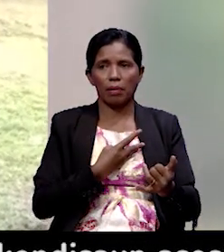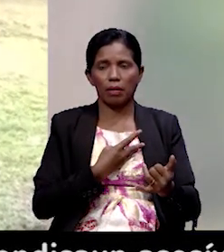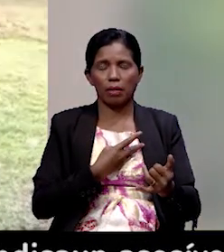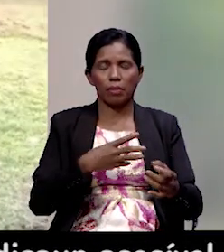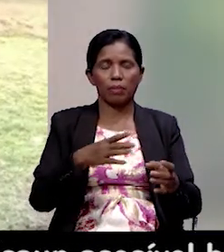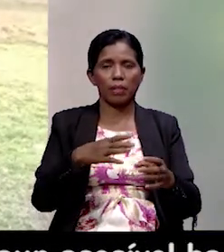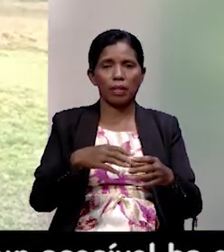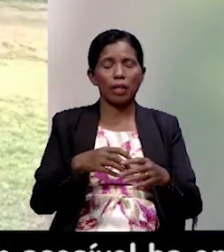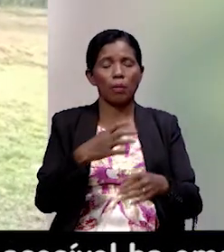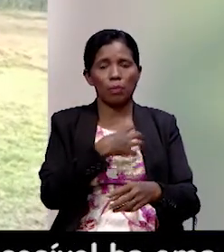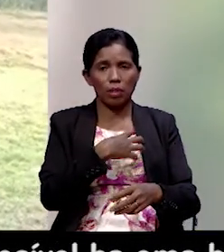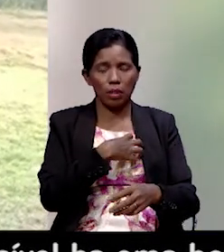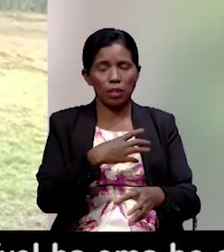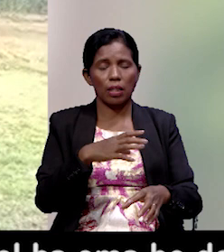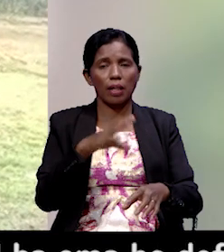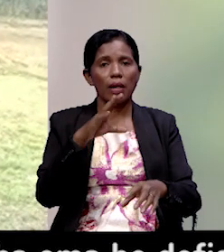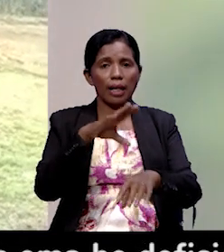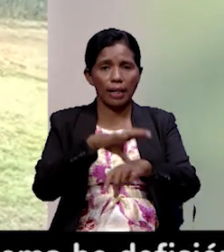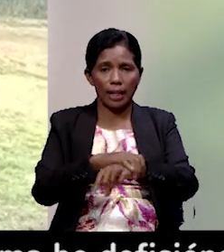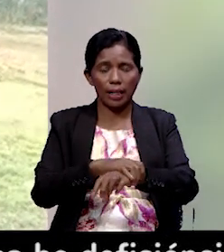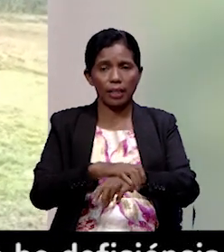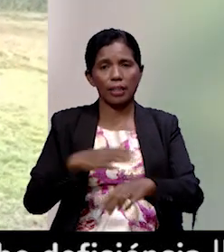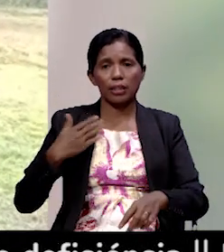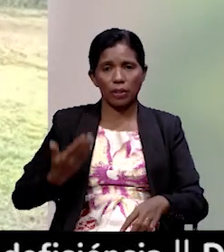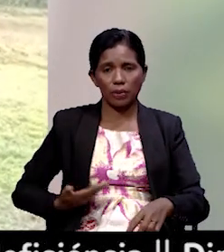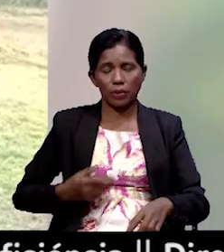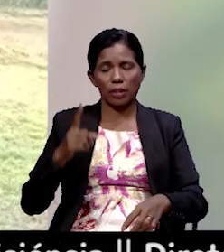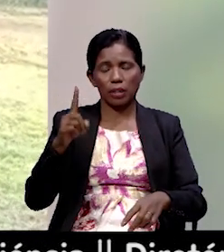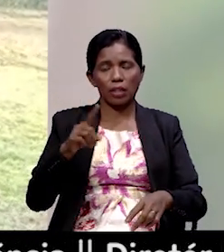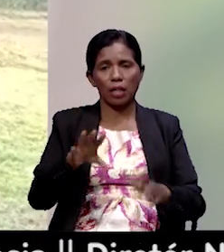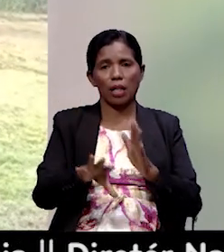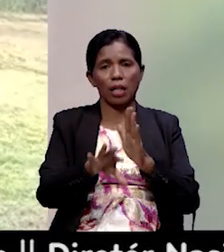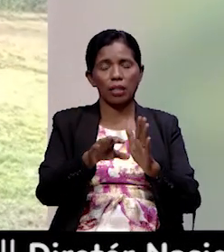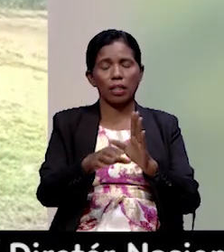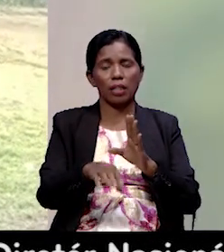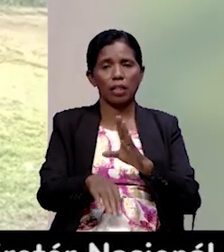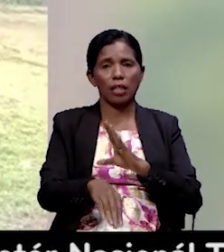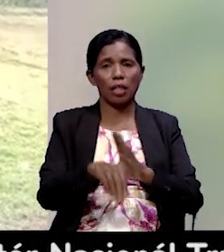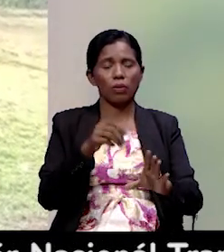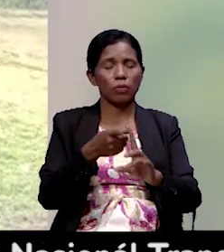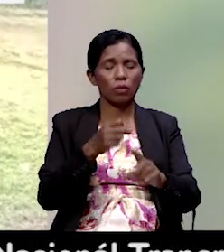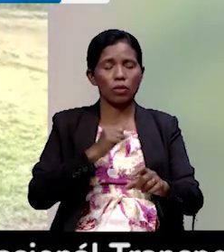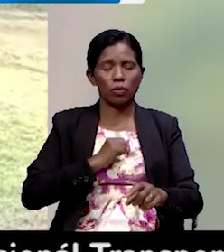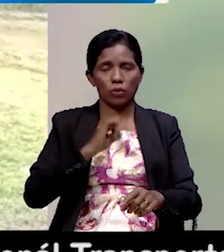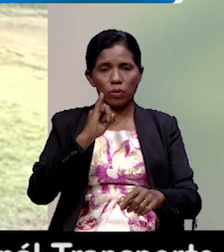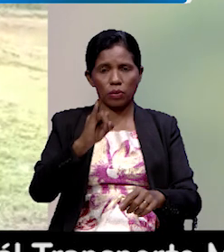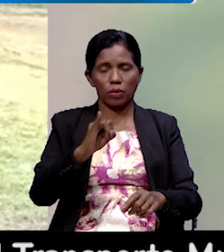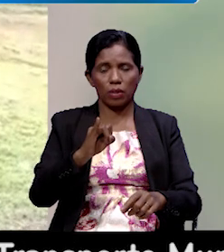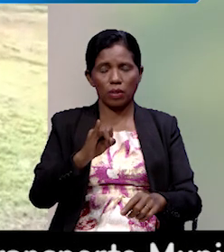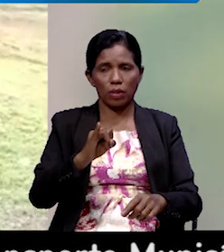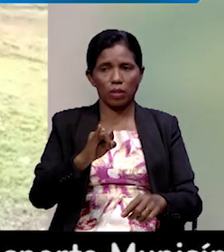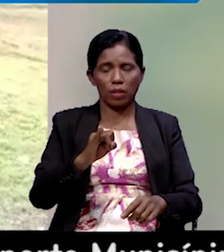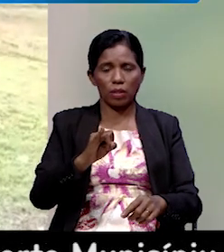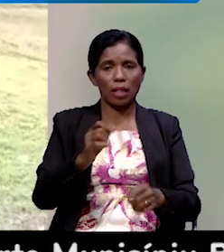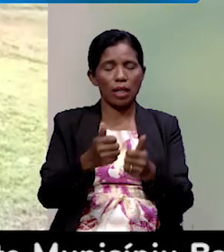foti sinora ida, nia sayusi Shuai ou saiu si Kuluan, aldeia